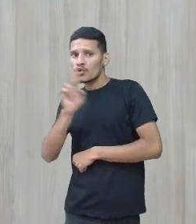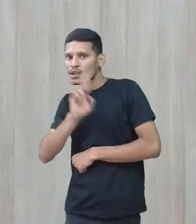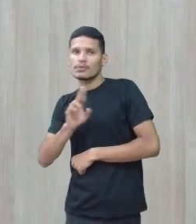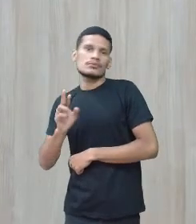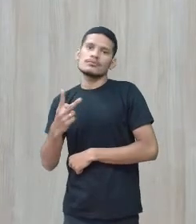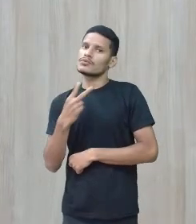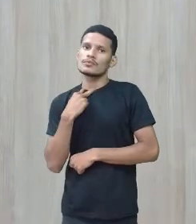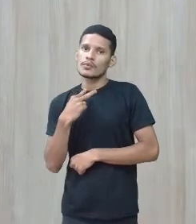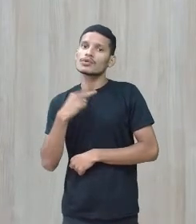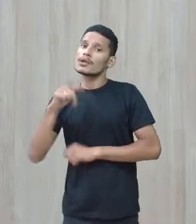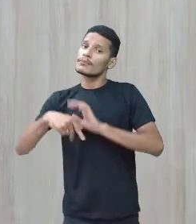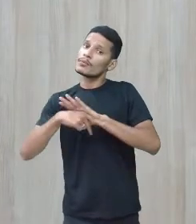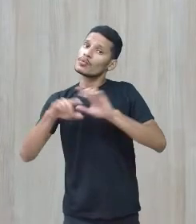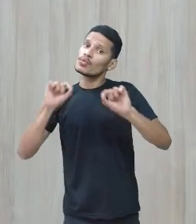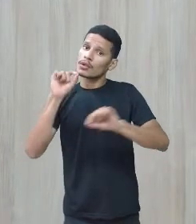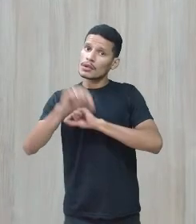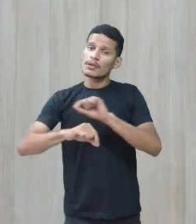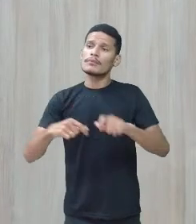tinham que usar